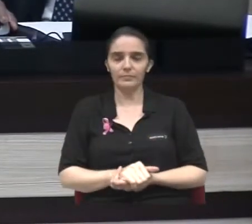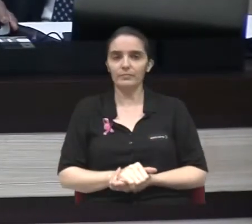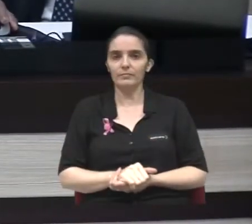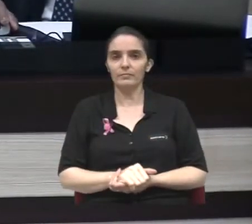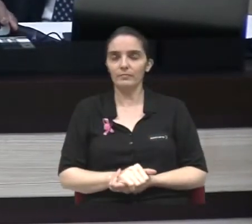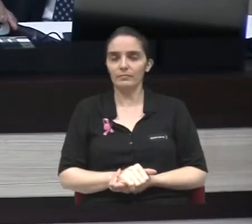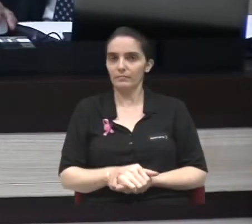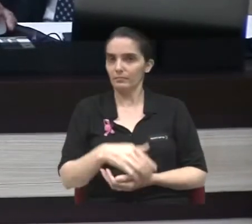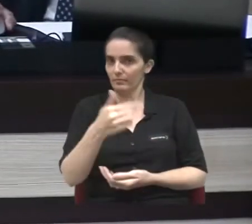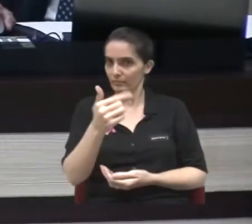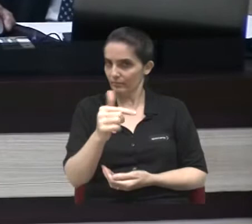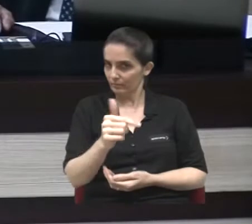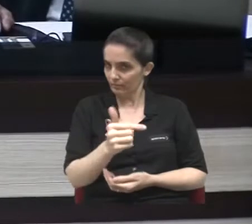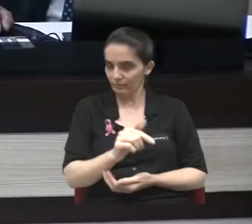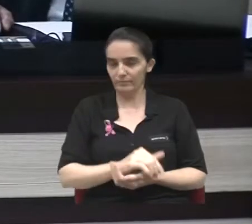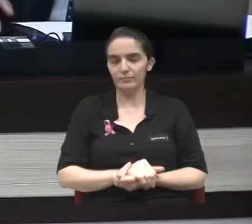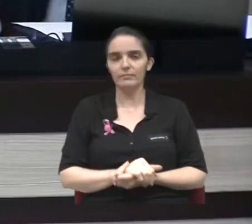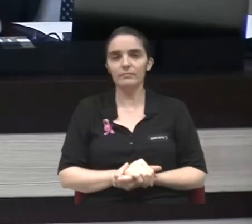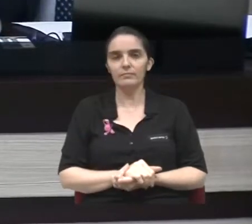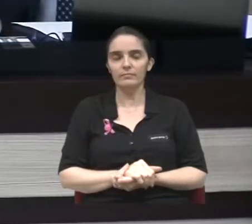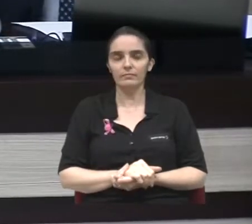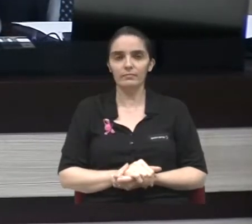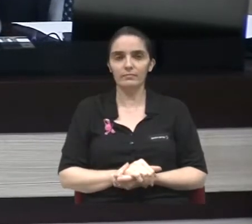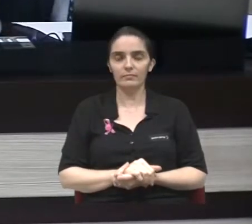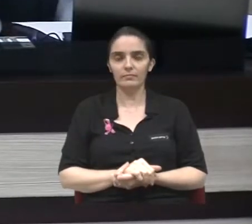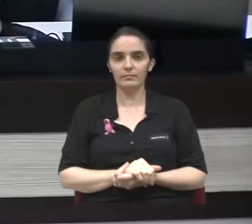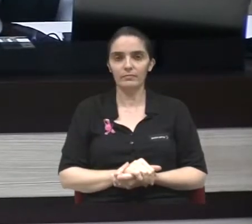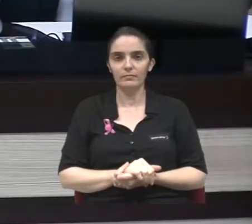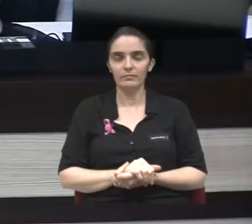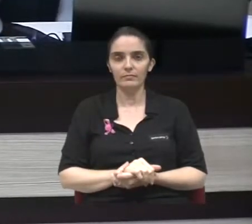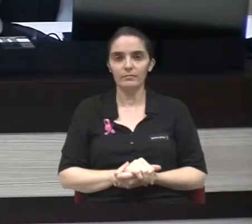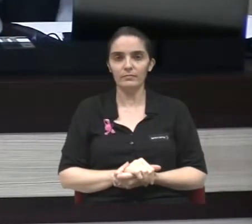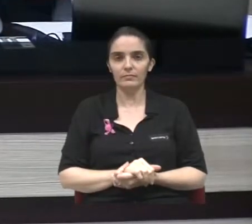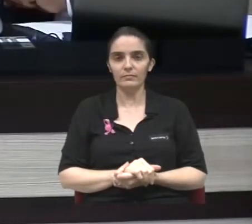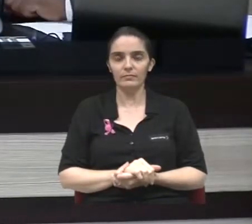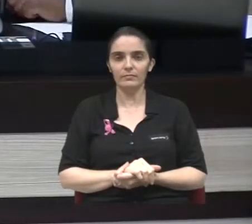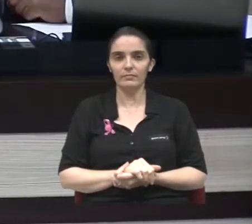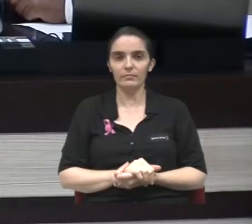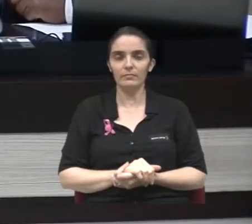Não havendo, partiremos para a moção